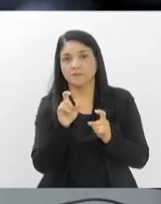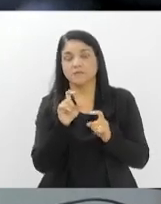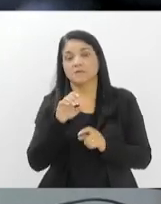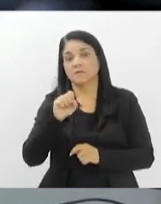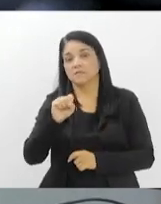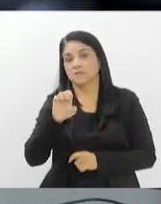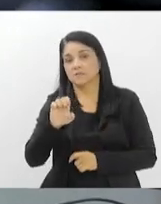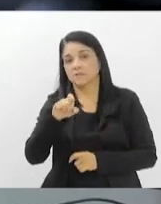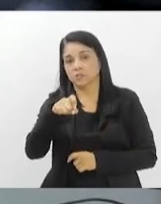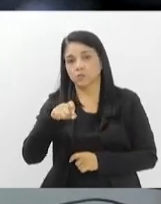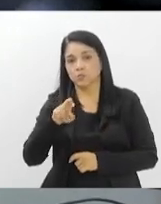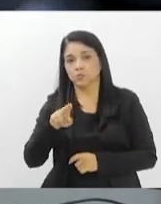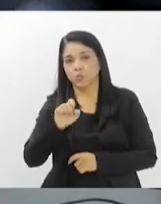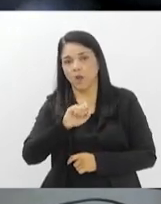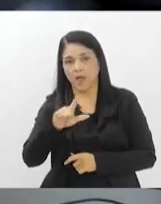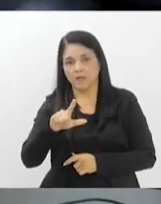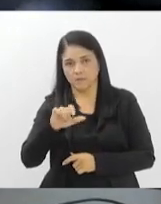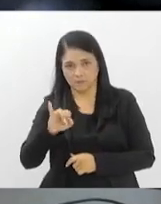né?